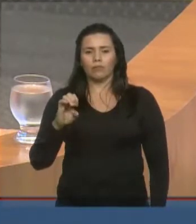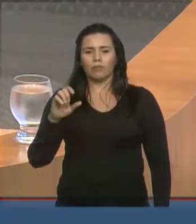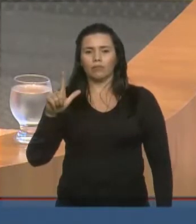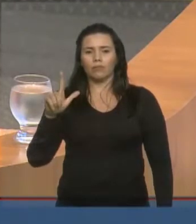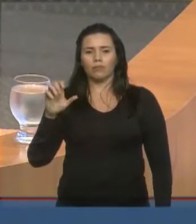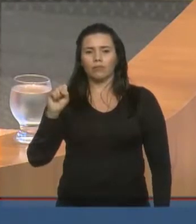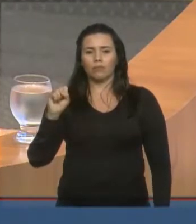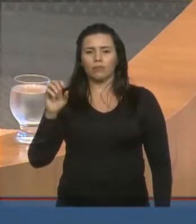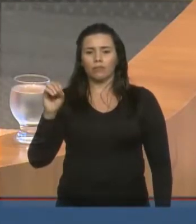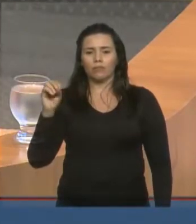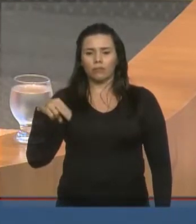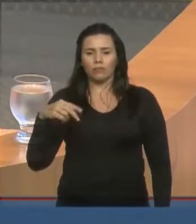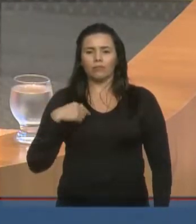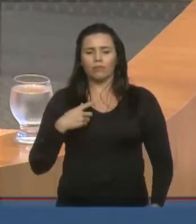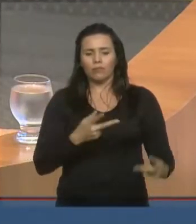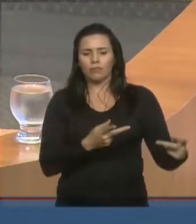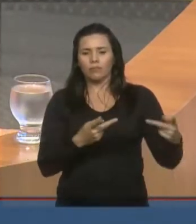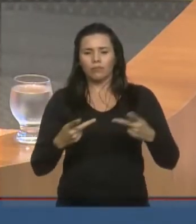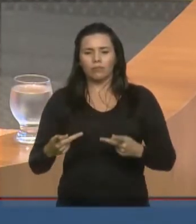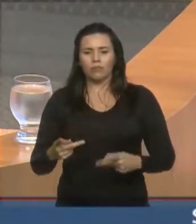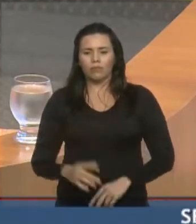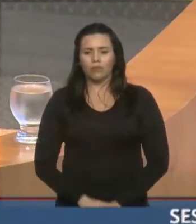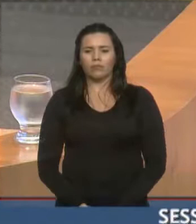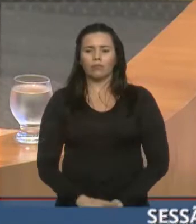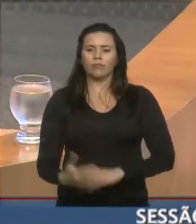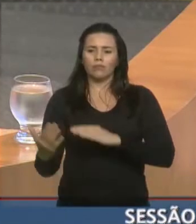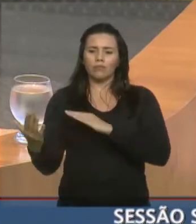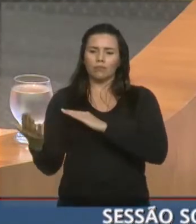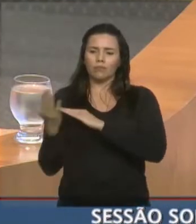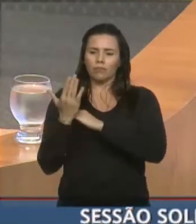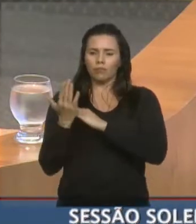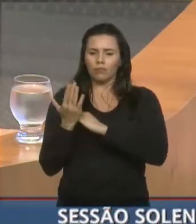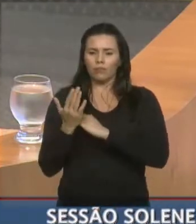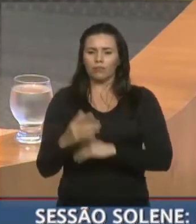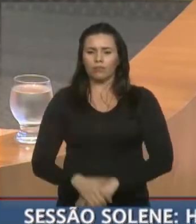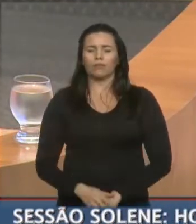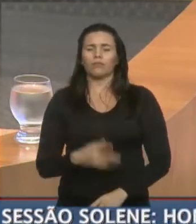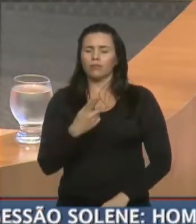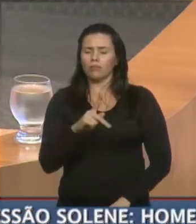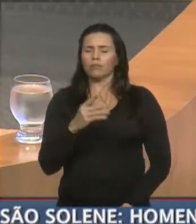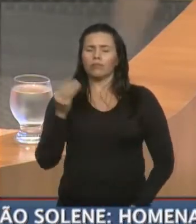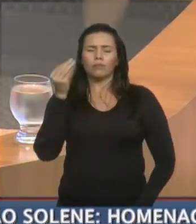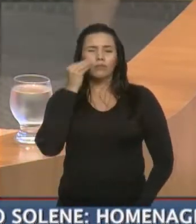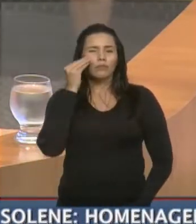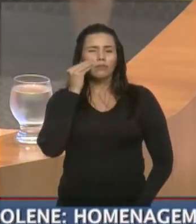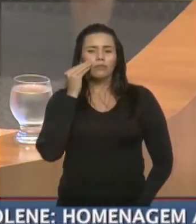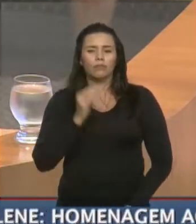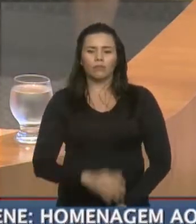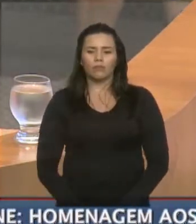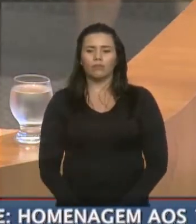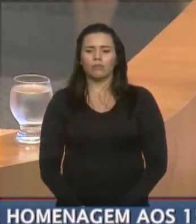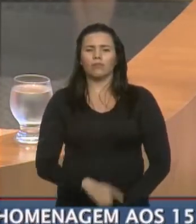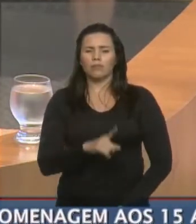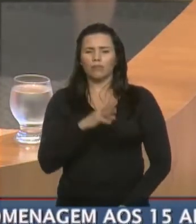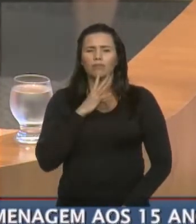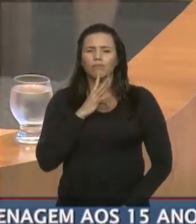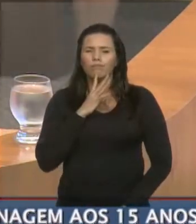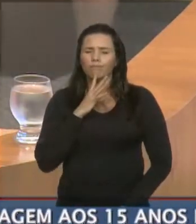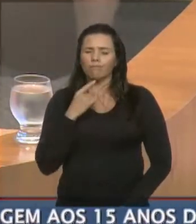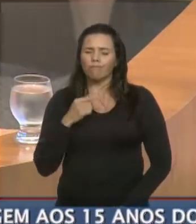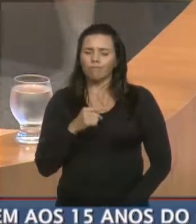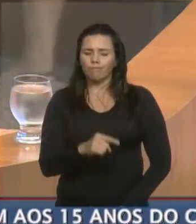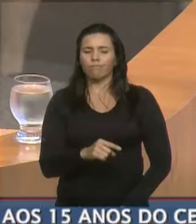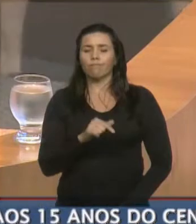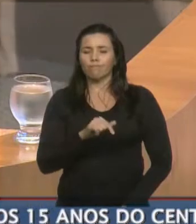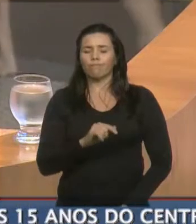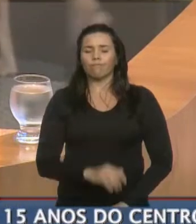convidei para me auxiliar, né, com sua experiência, sua expertise, sua maturidade na condução do Centro de Perícia